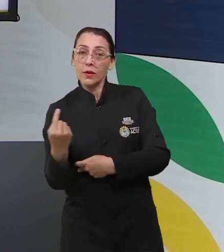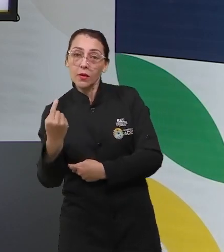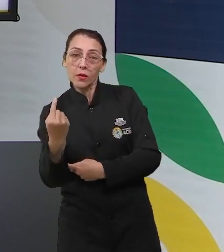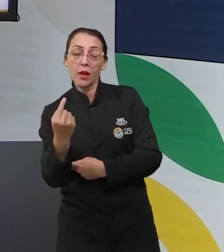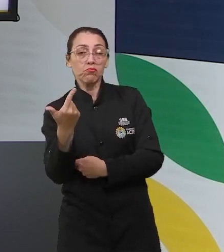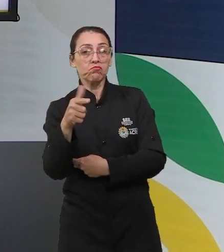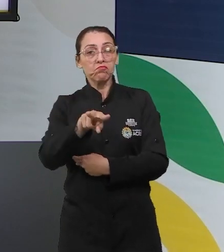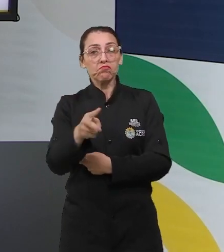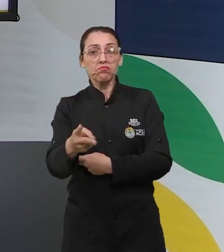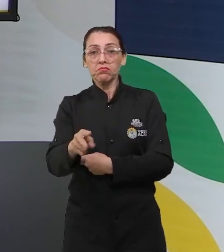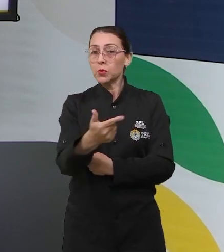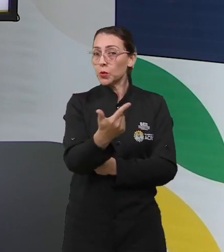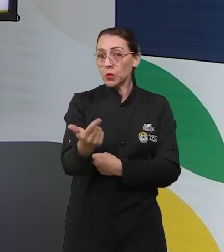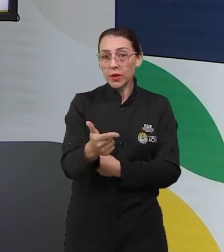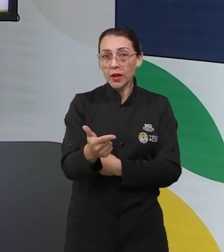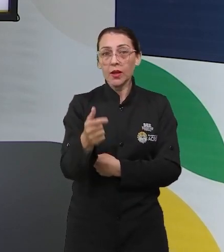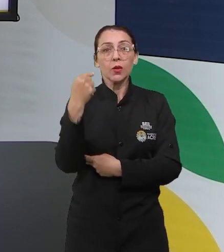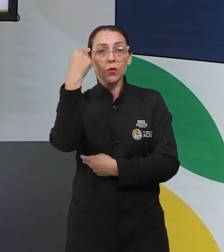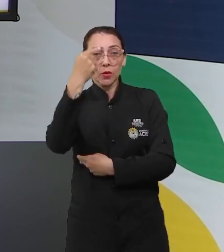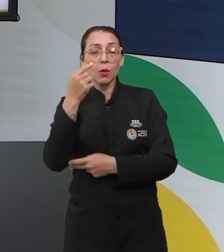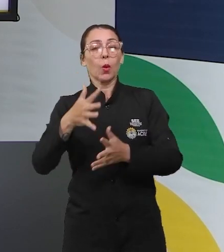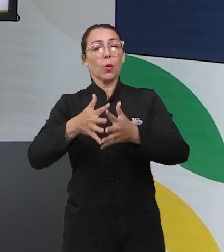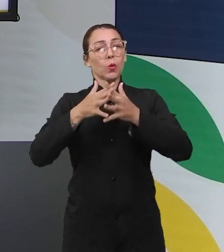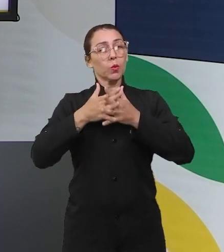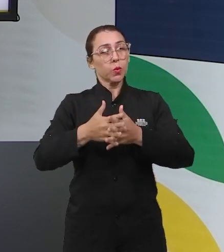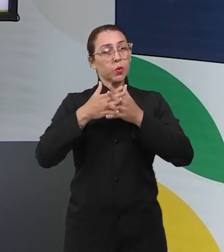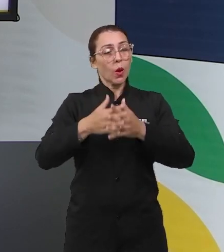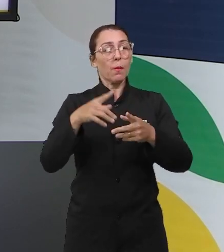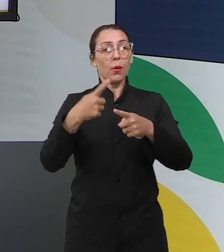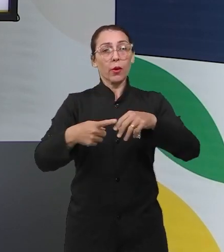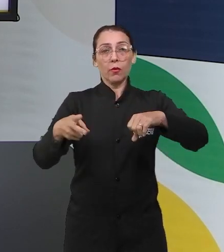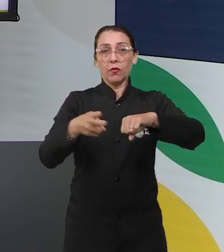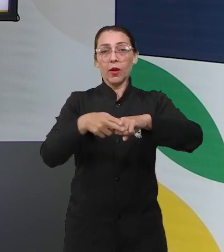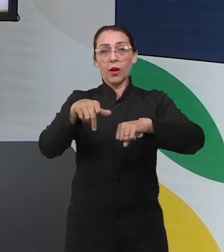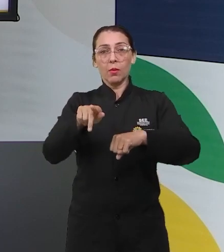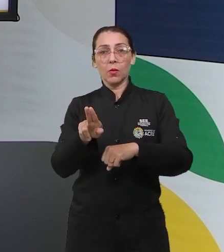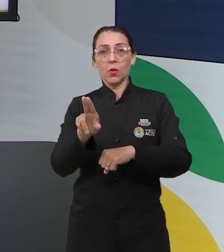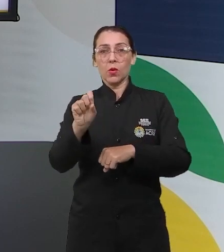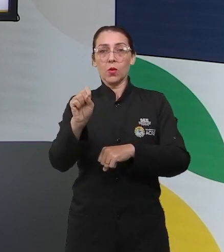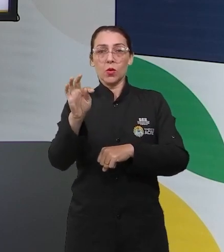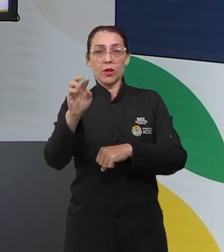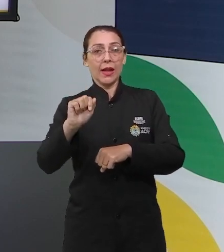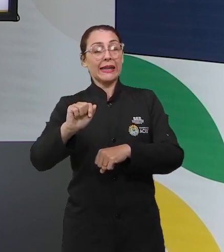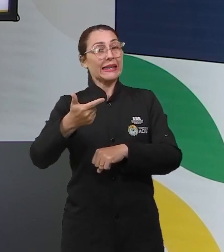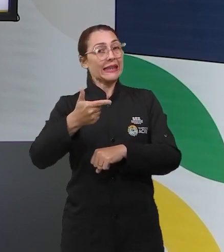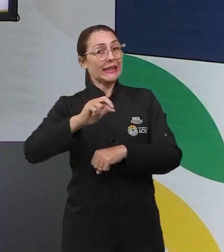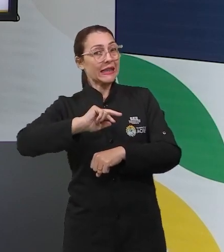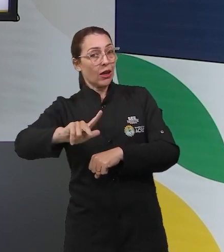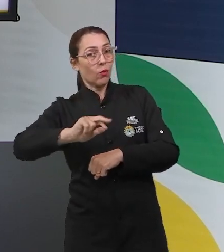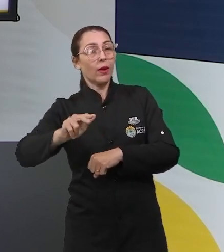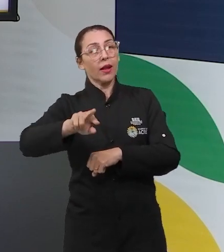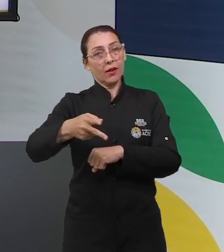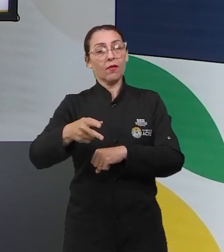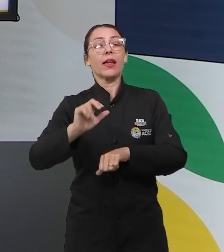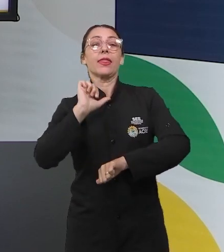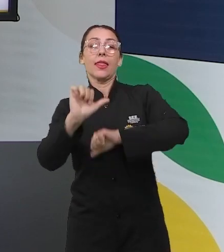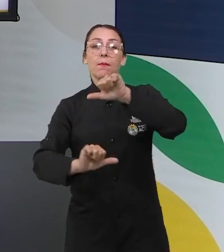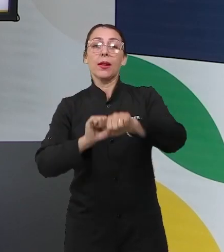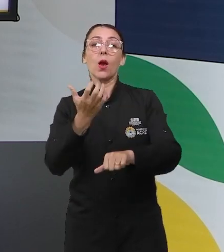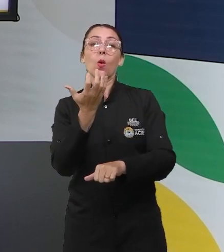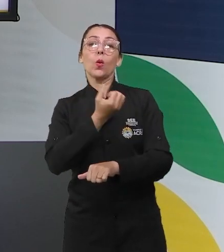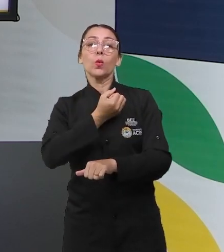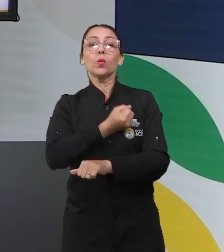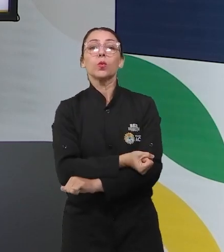invariável. No espanhol complica um pouco mais, porque o verbo gostar, ele não é invariável. Ele varia de acordo com o